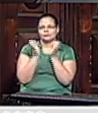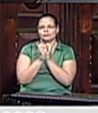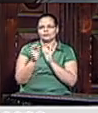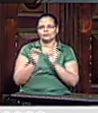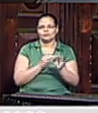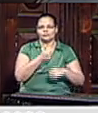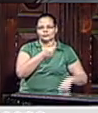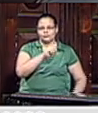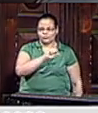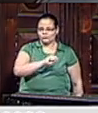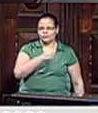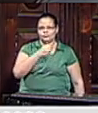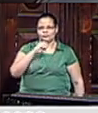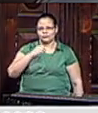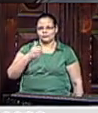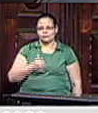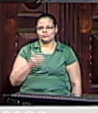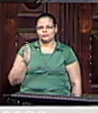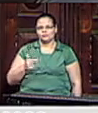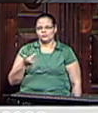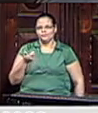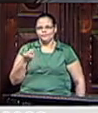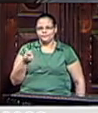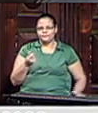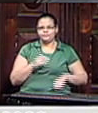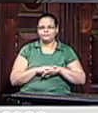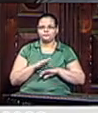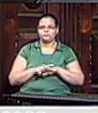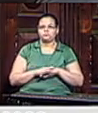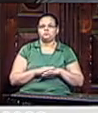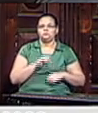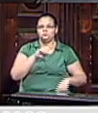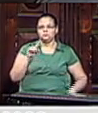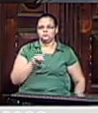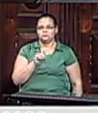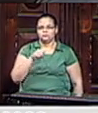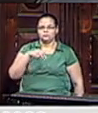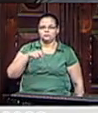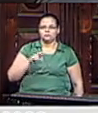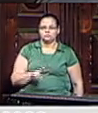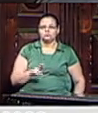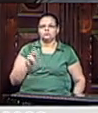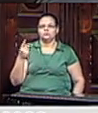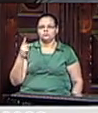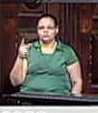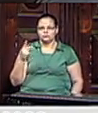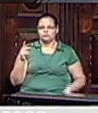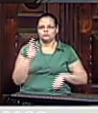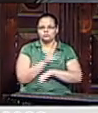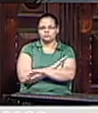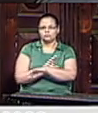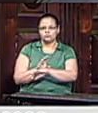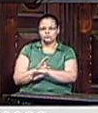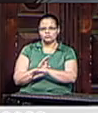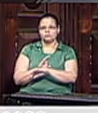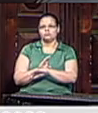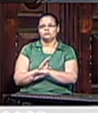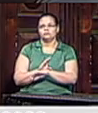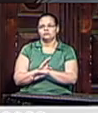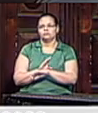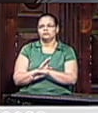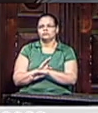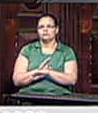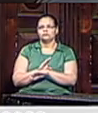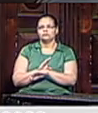número 1801 de 2016, de autoria do deputado Zaqueu Teixeira, que declara como patrimônio histórico e cultural do Estado do Rio de Janeiro as ruínas do